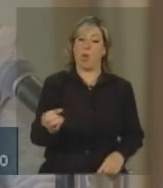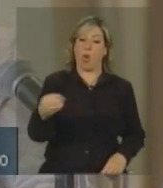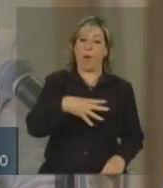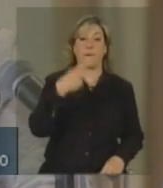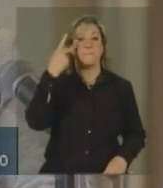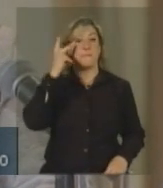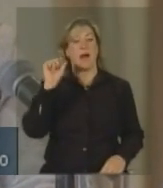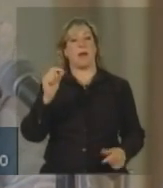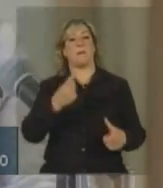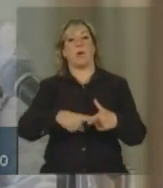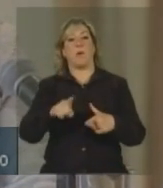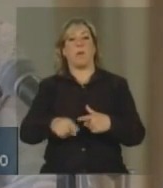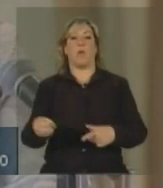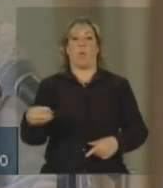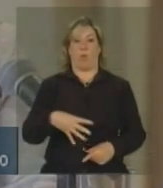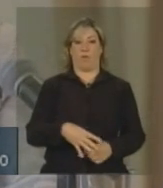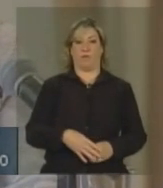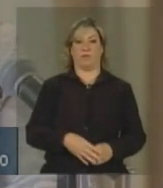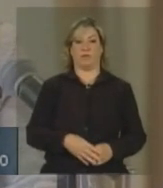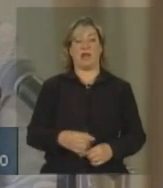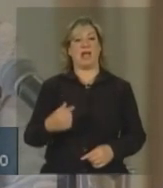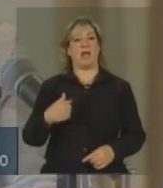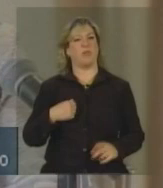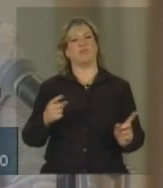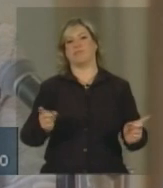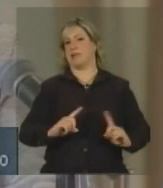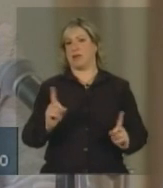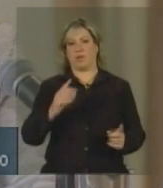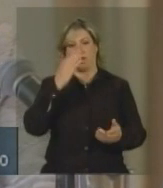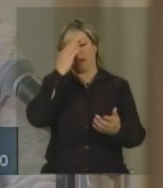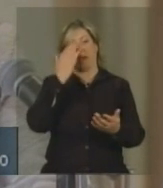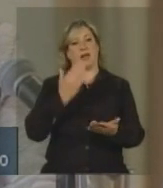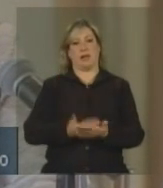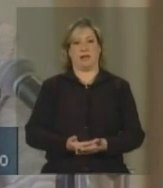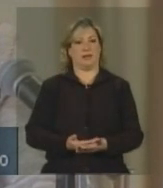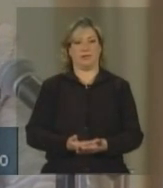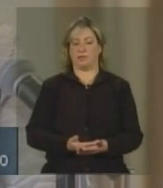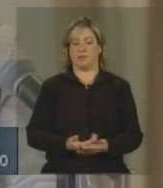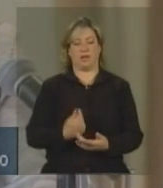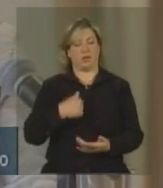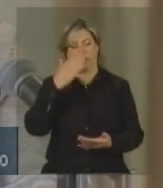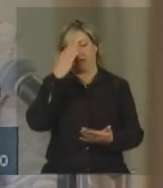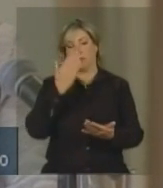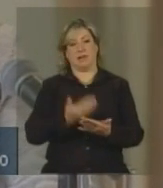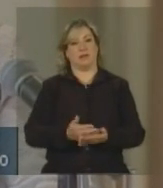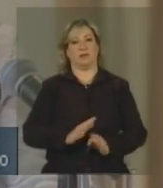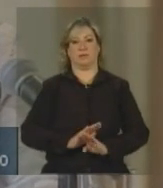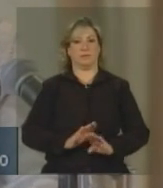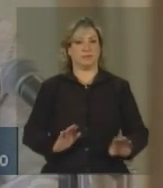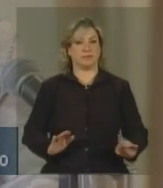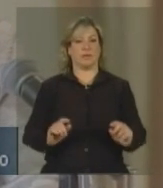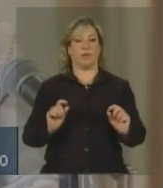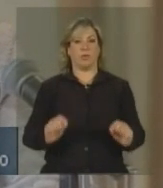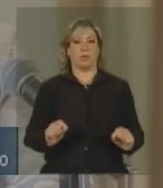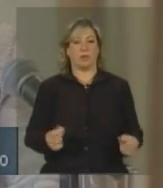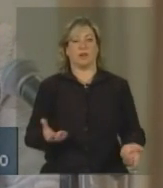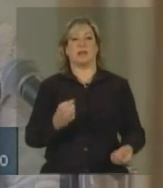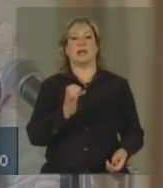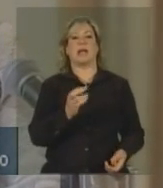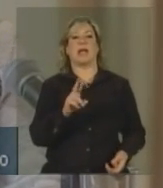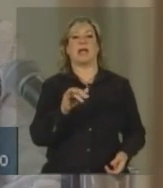novos. Eu não acredito, de maneira alguma, que se saia da